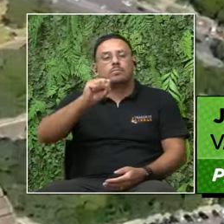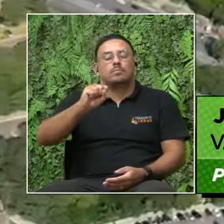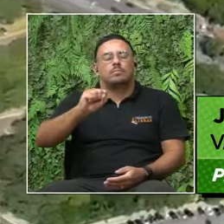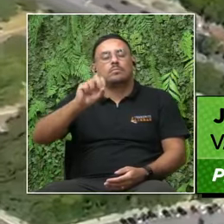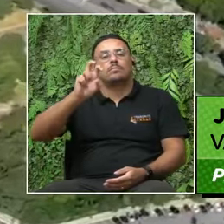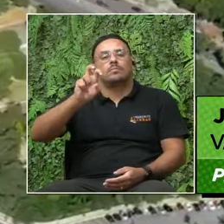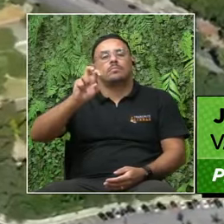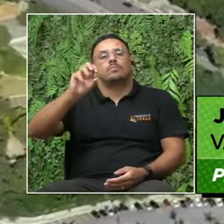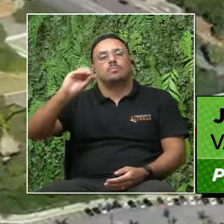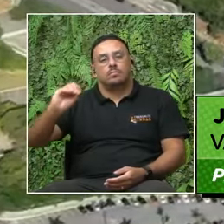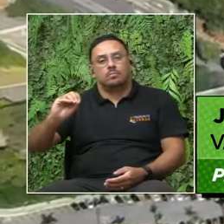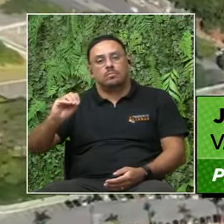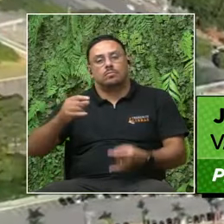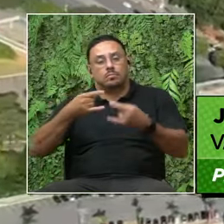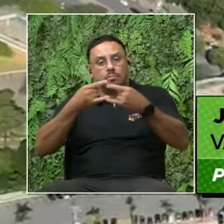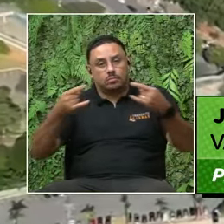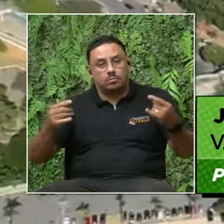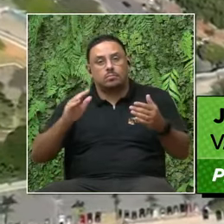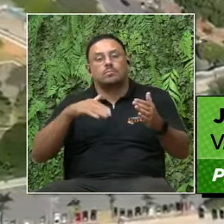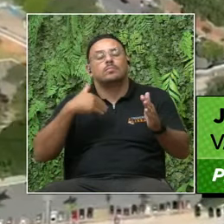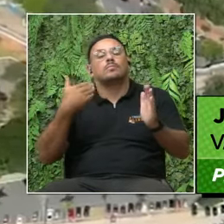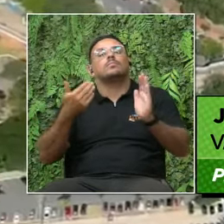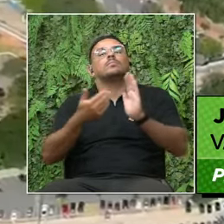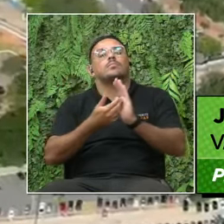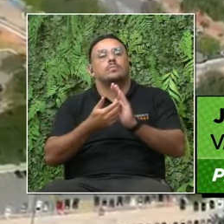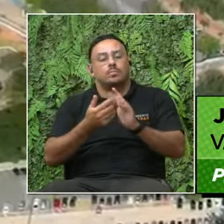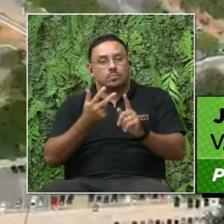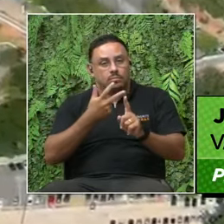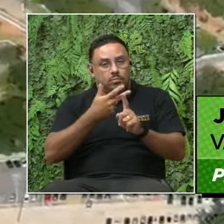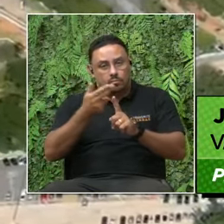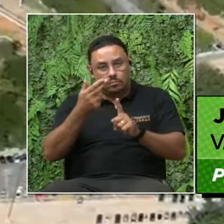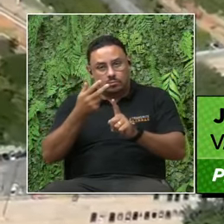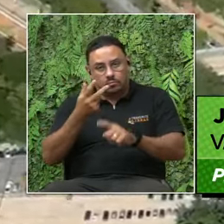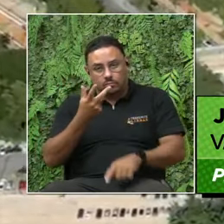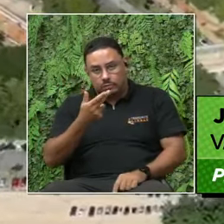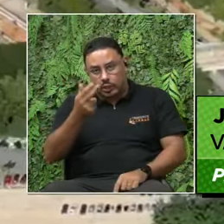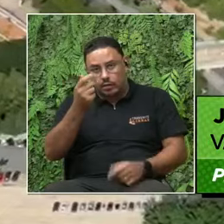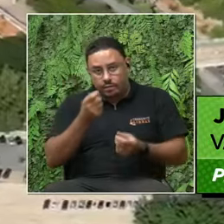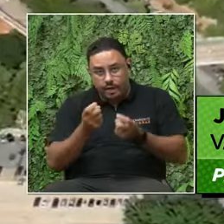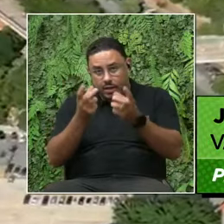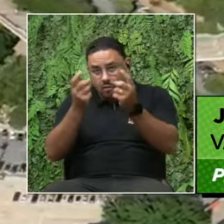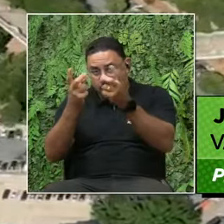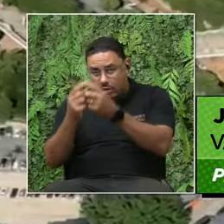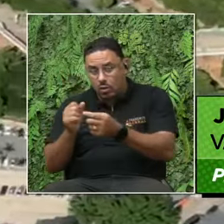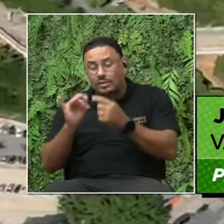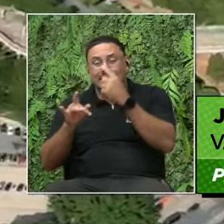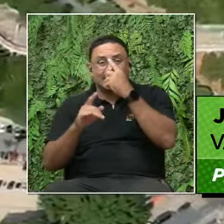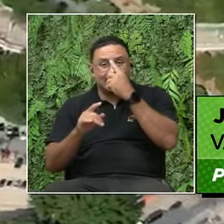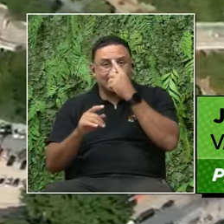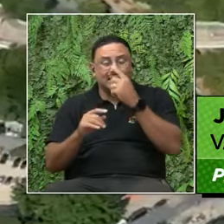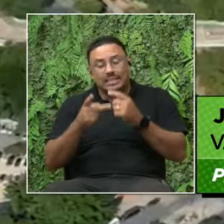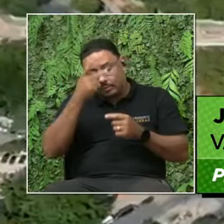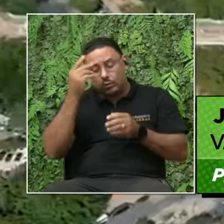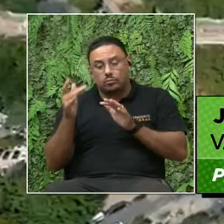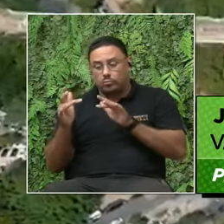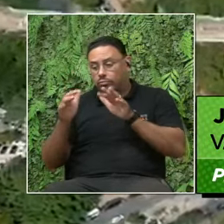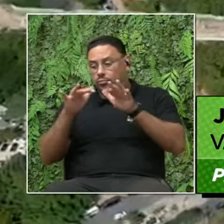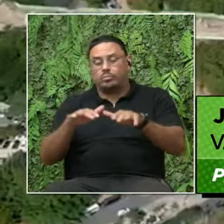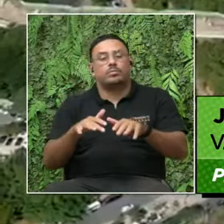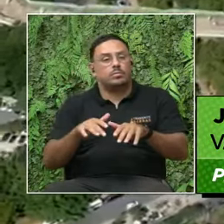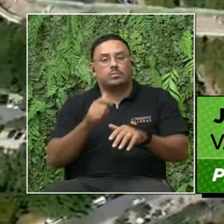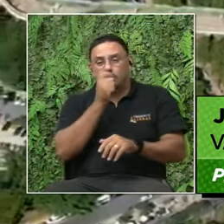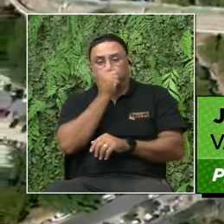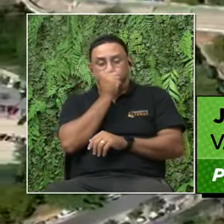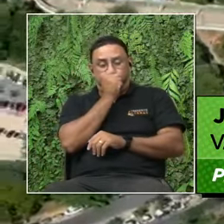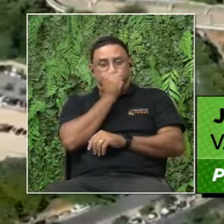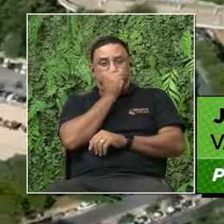61.85 ingressos todos foram comercializados agora se vamos ter esse Público aqui no Mineirão tá lotado tá